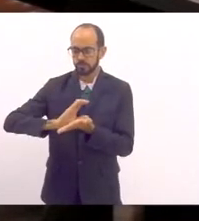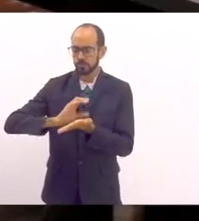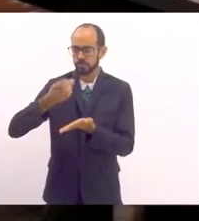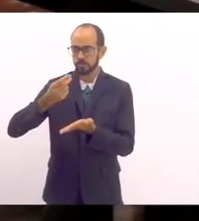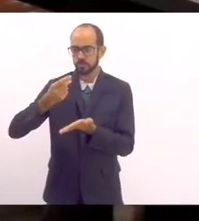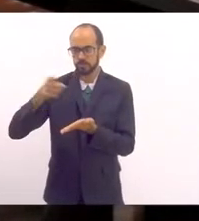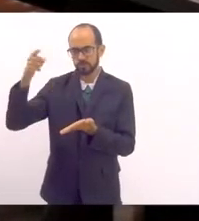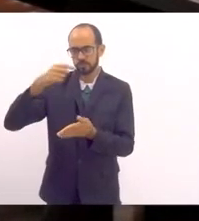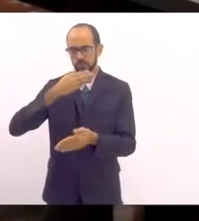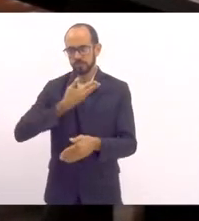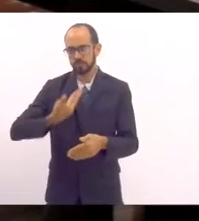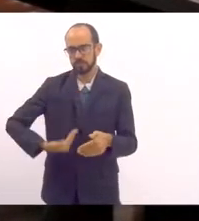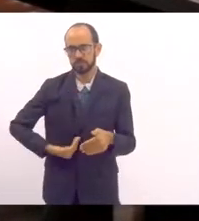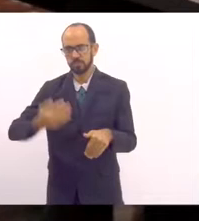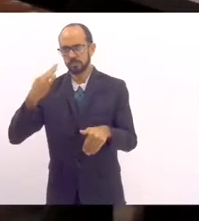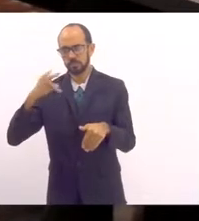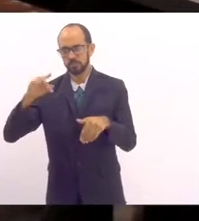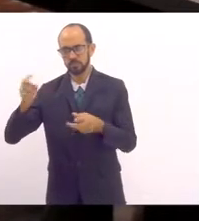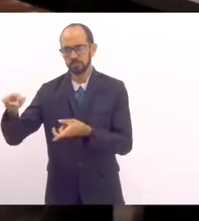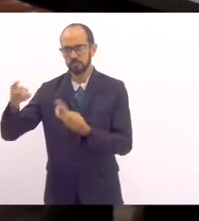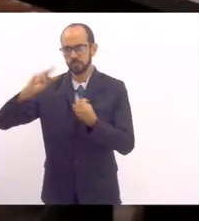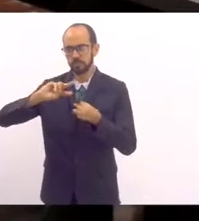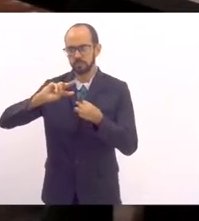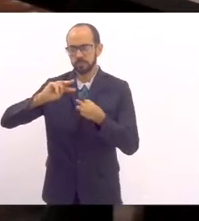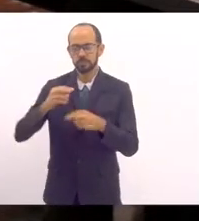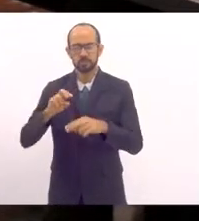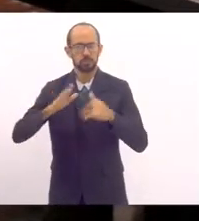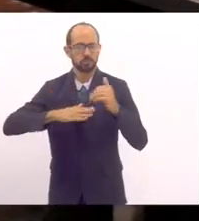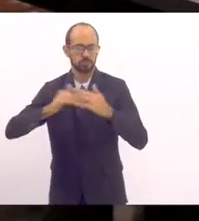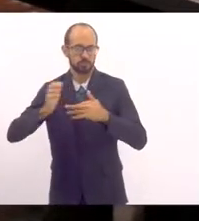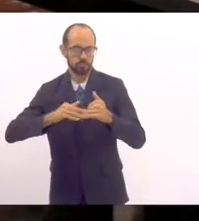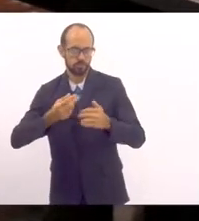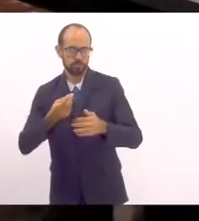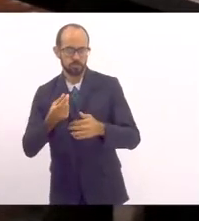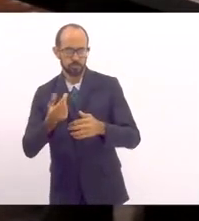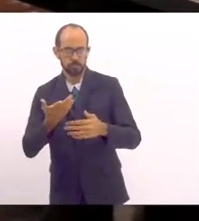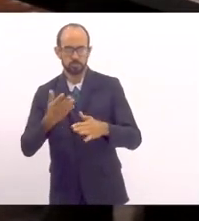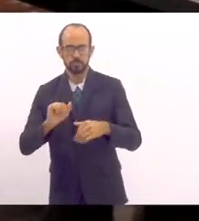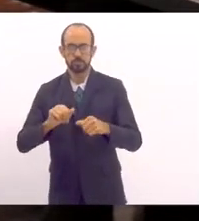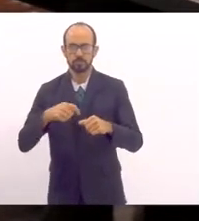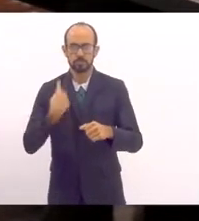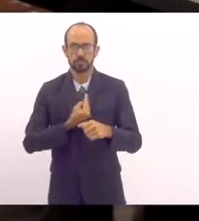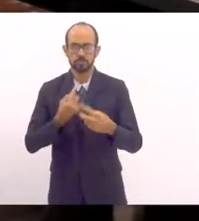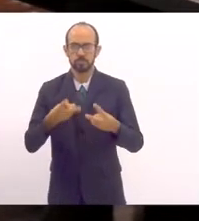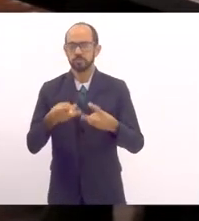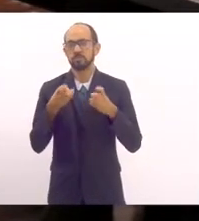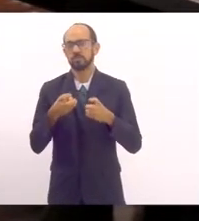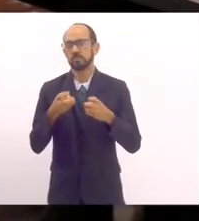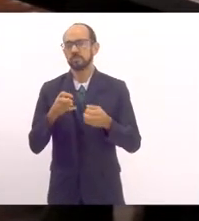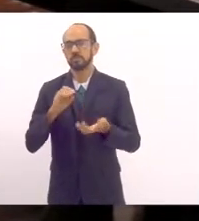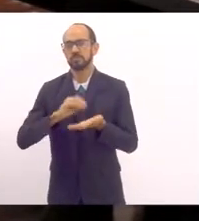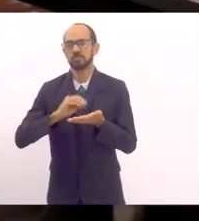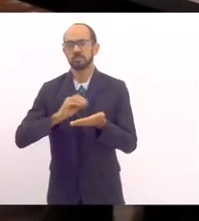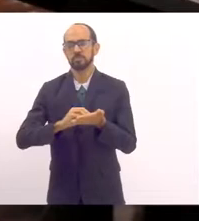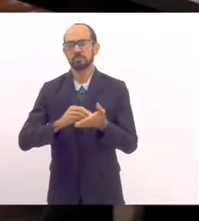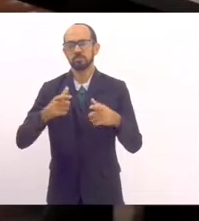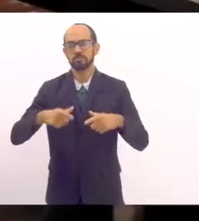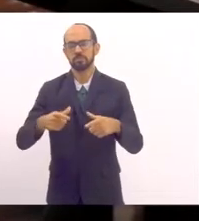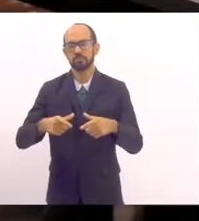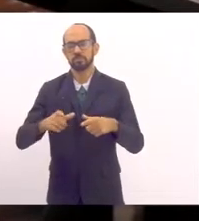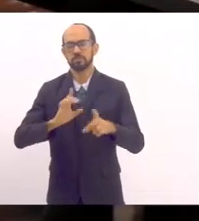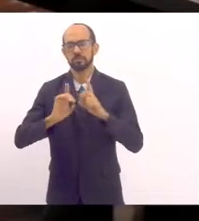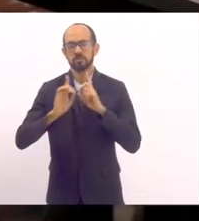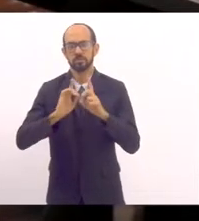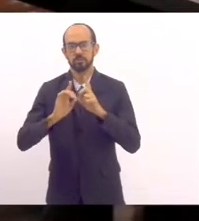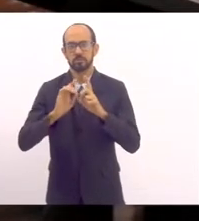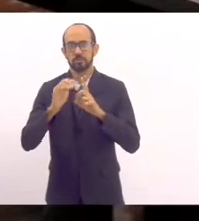de projetos, transferências, enfim, emendas. E a gente percebeu que a gente não tinha o espaço onde a gente dialogaria para cima.